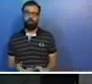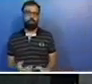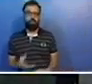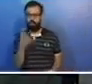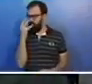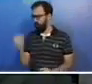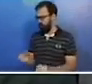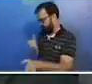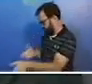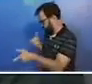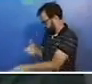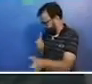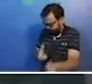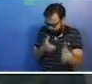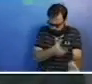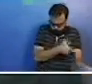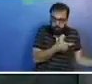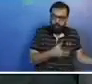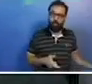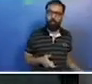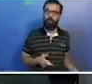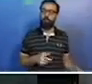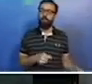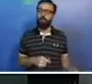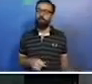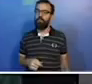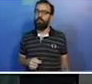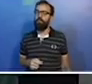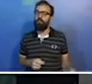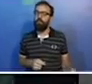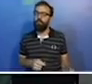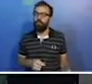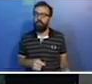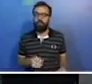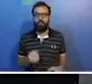matar tantos coiotes, tanto que